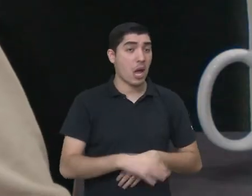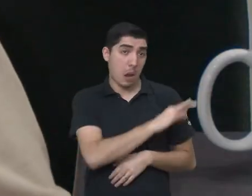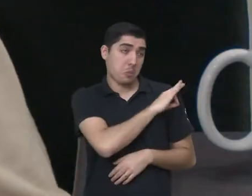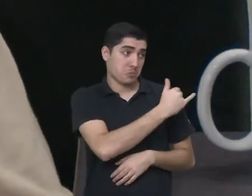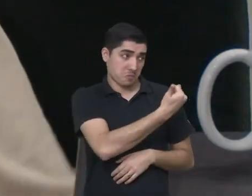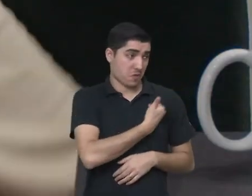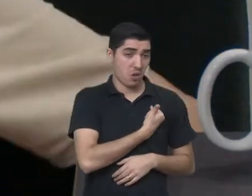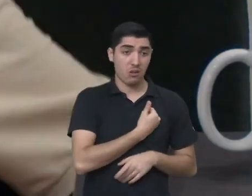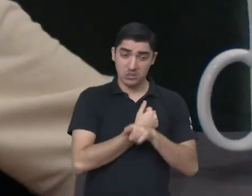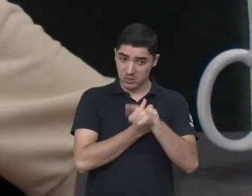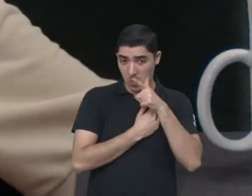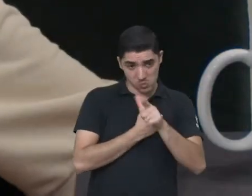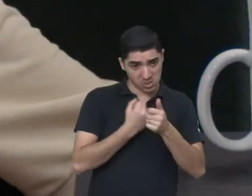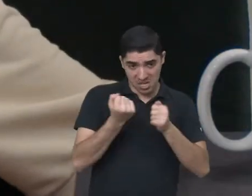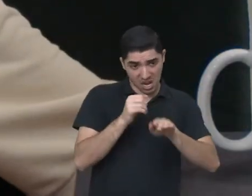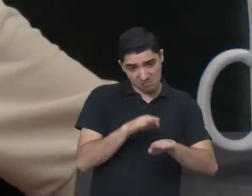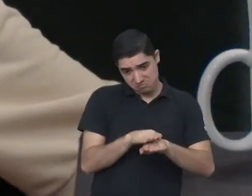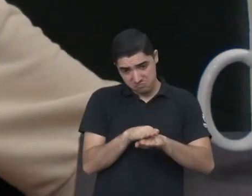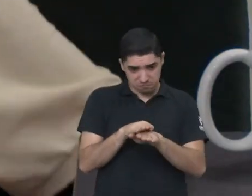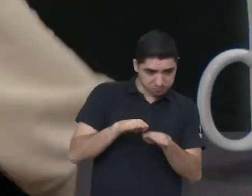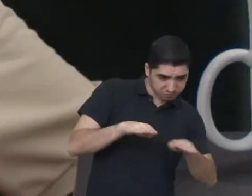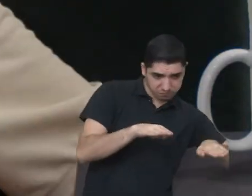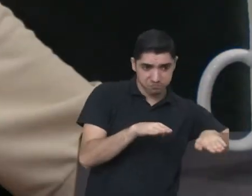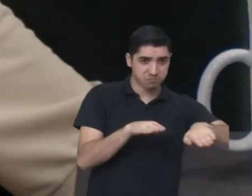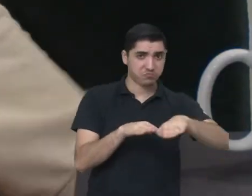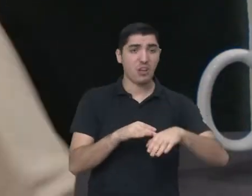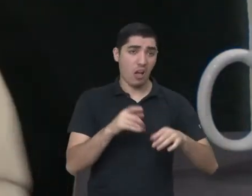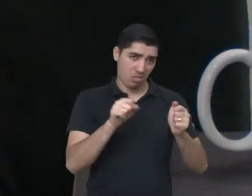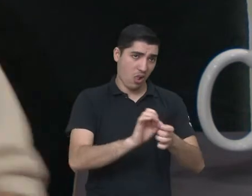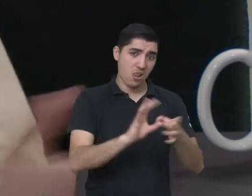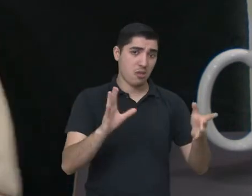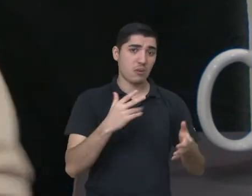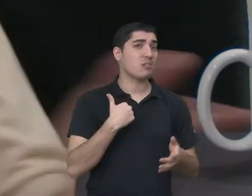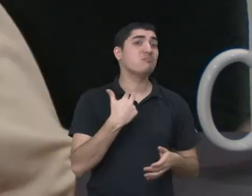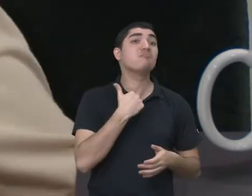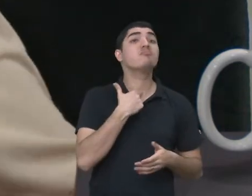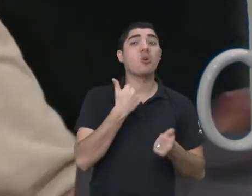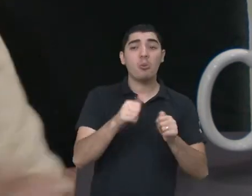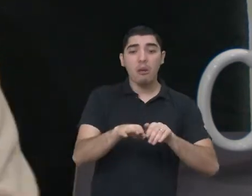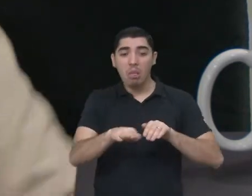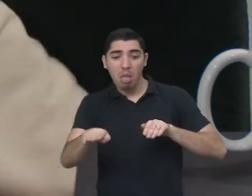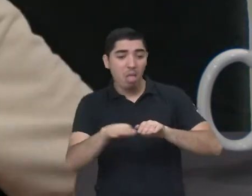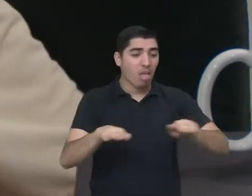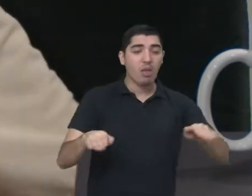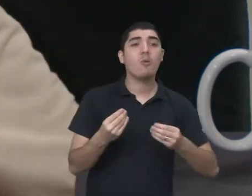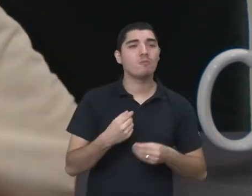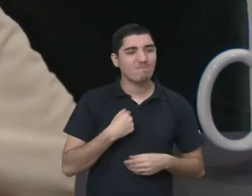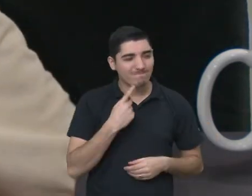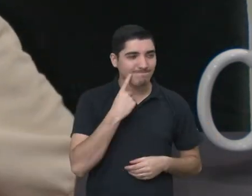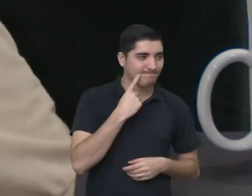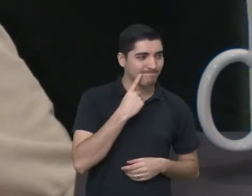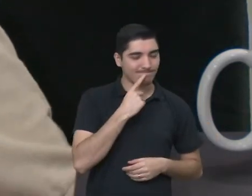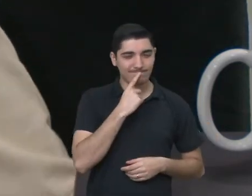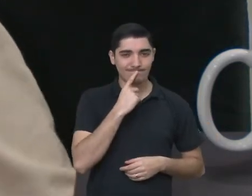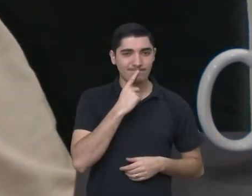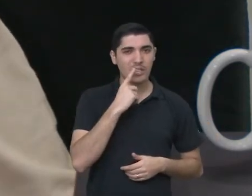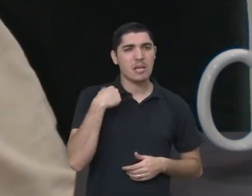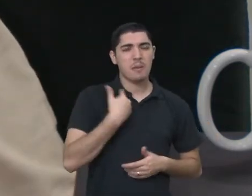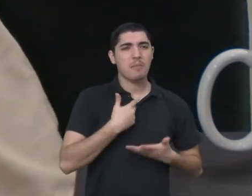mas futebol de time grande no Brasil é muito comércio, é muito dinheiro, como tudo hoje em dia é business, né? É tudo